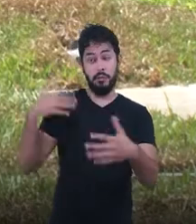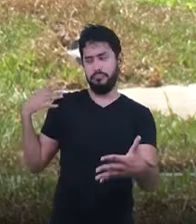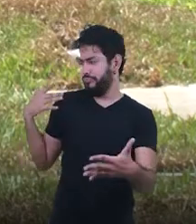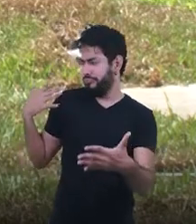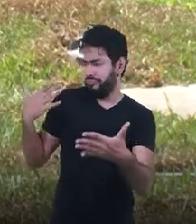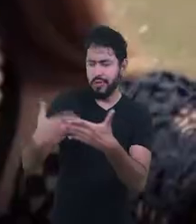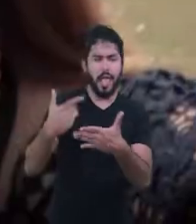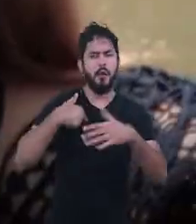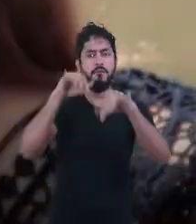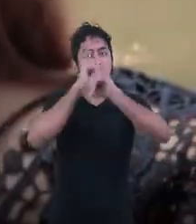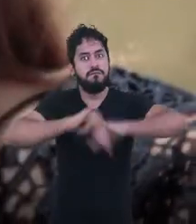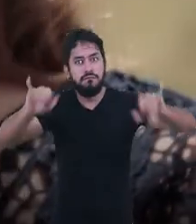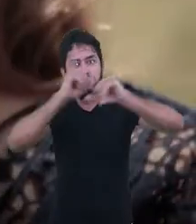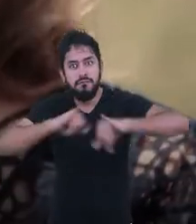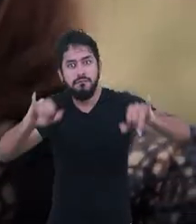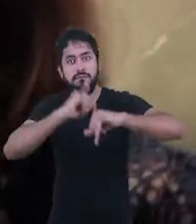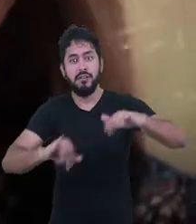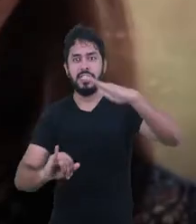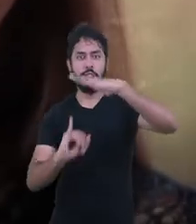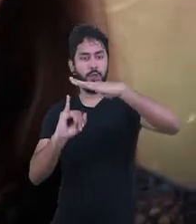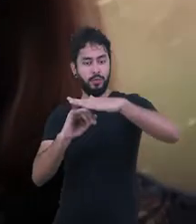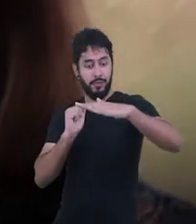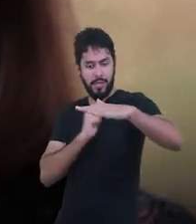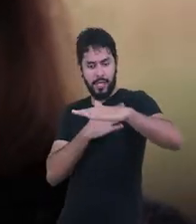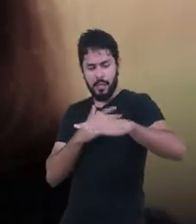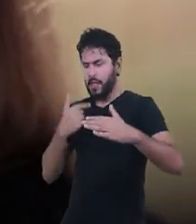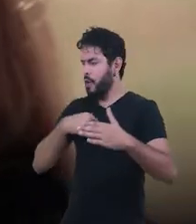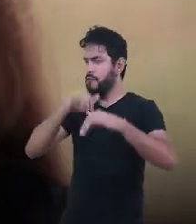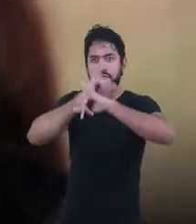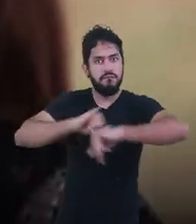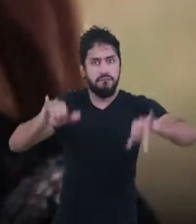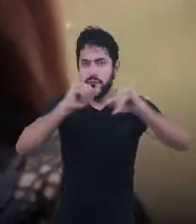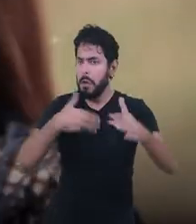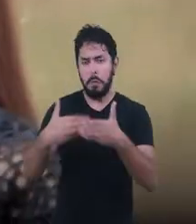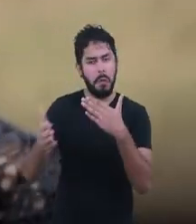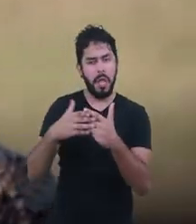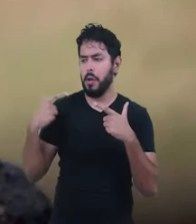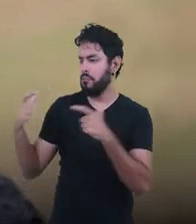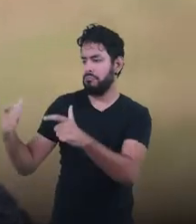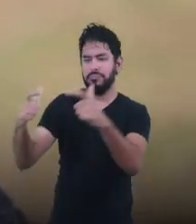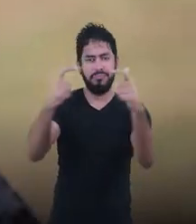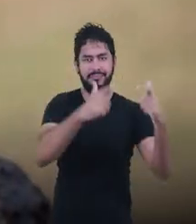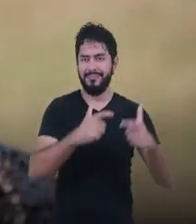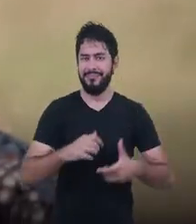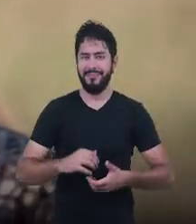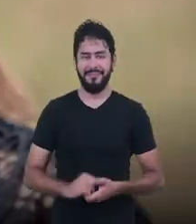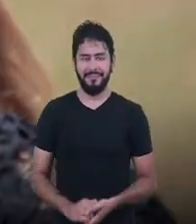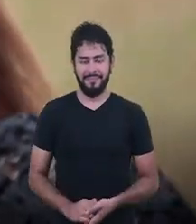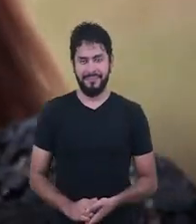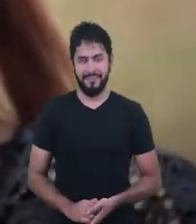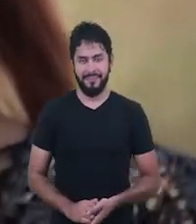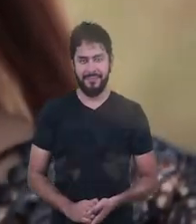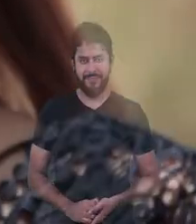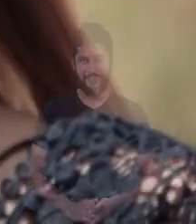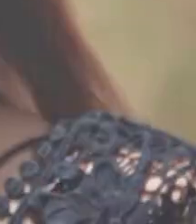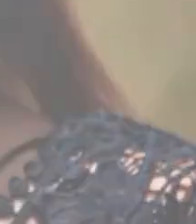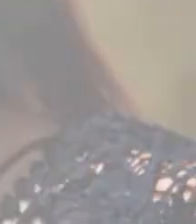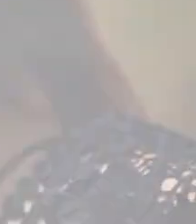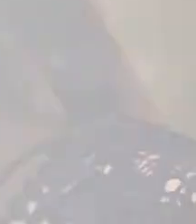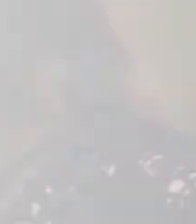é sempre eterna. Porque até hoje eu faço relações públicas da minha instituição, não é? Eu promovo a minha instituição por onde eu ando.